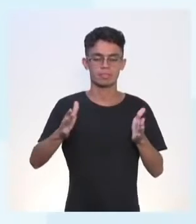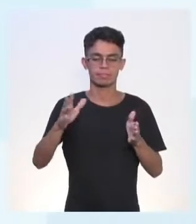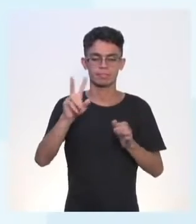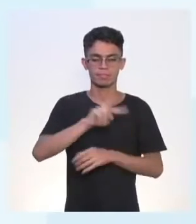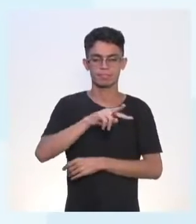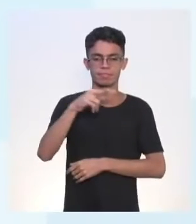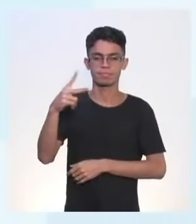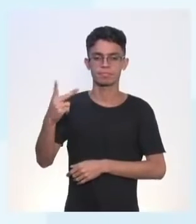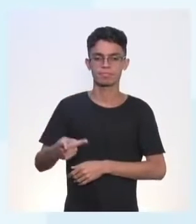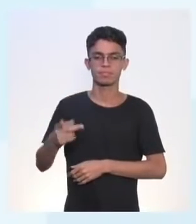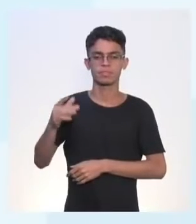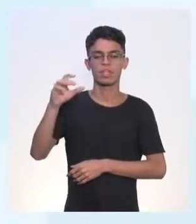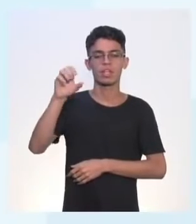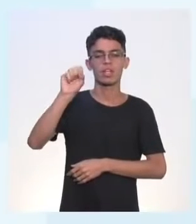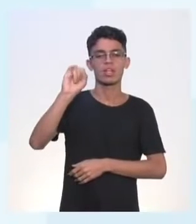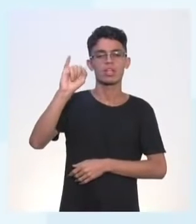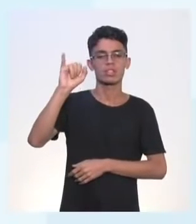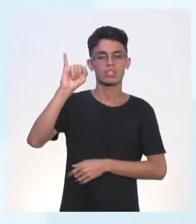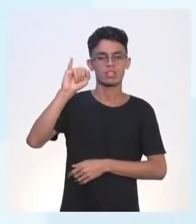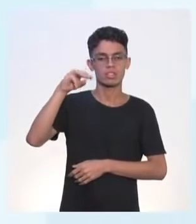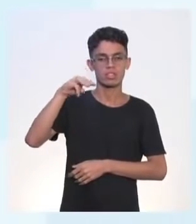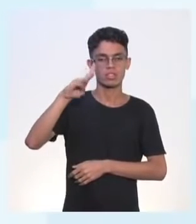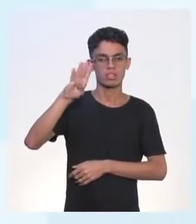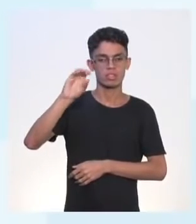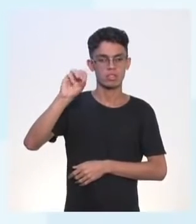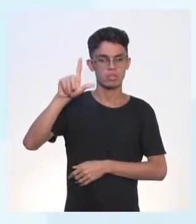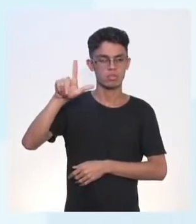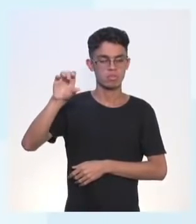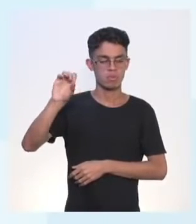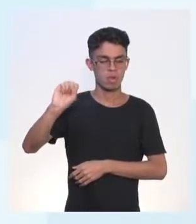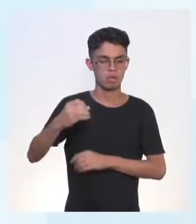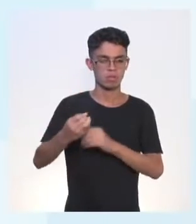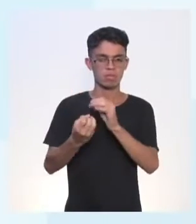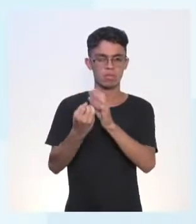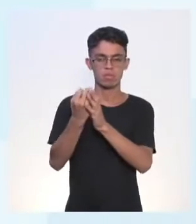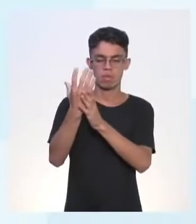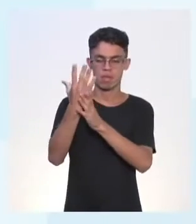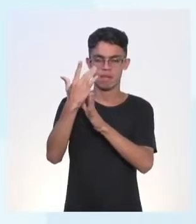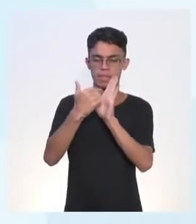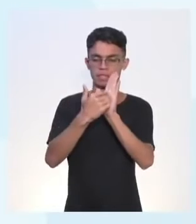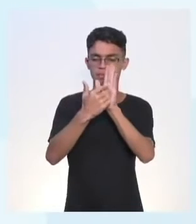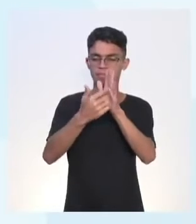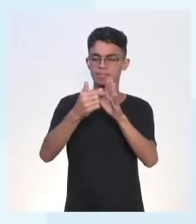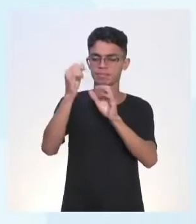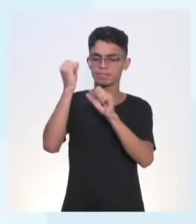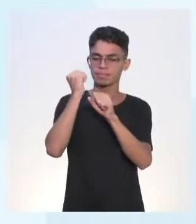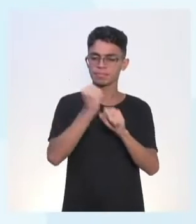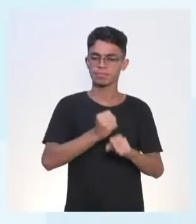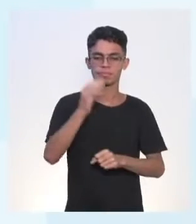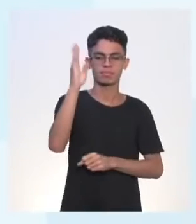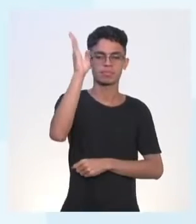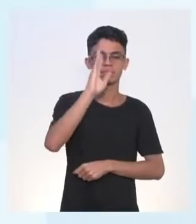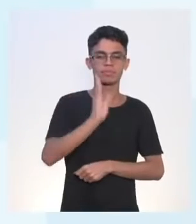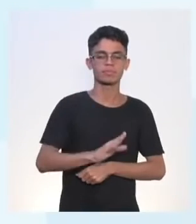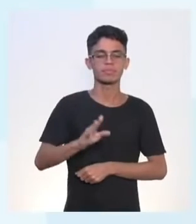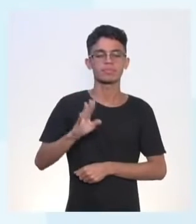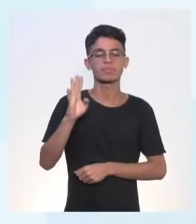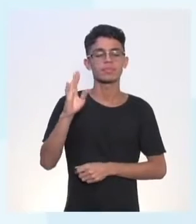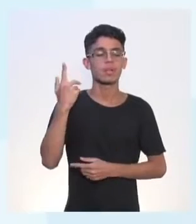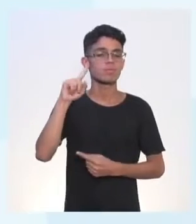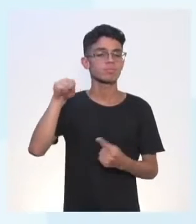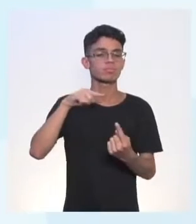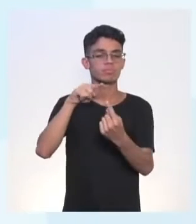os símbolos que formaram a República do Brasil. Legal? Então, esses são os